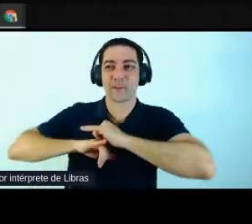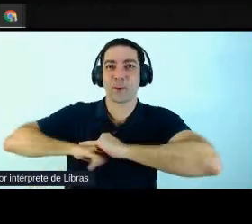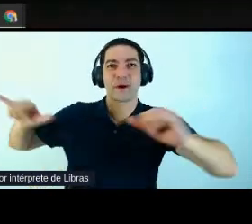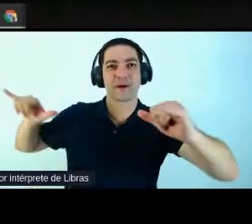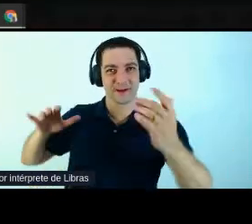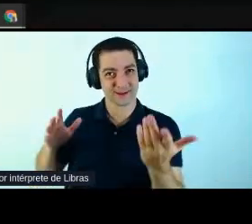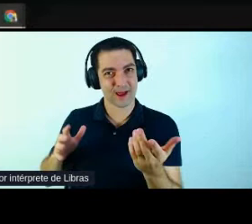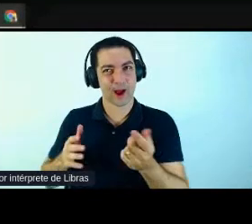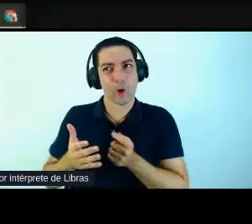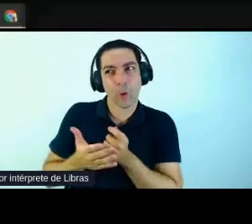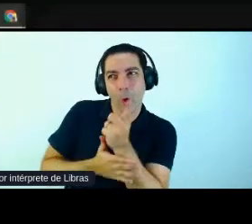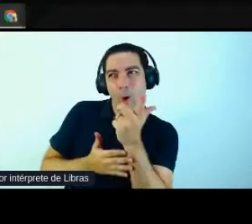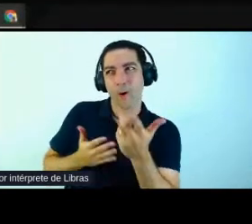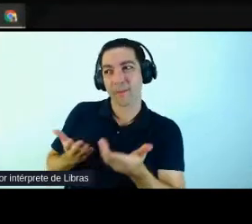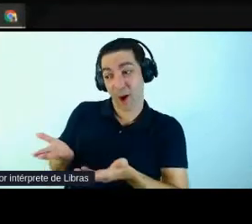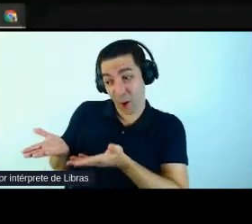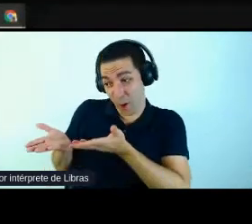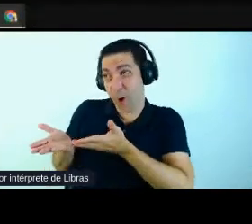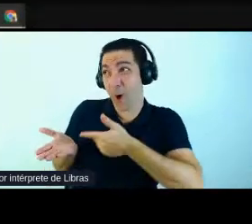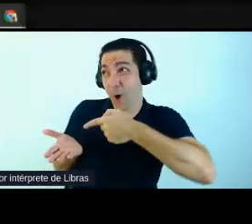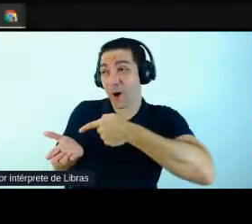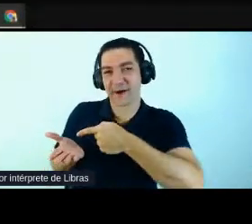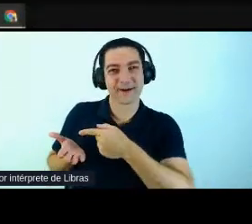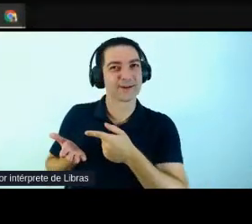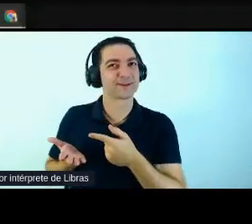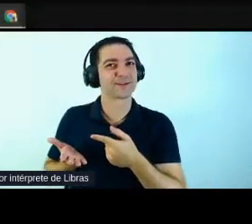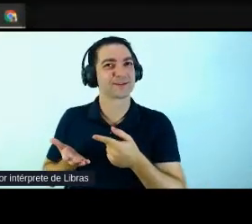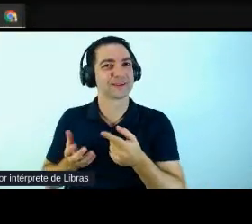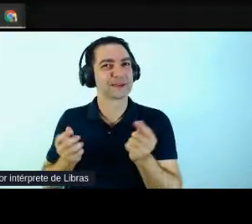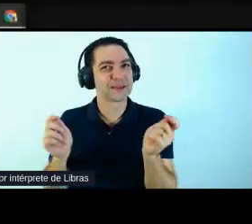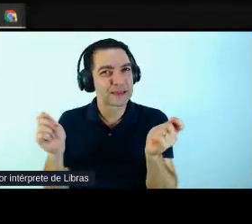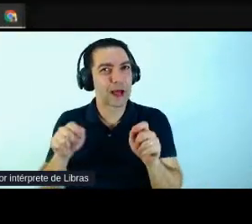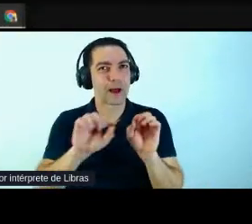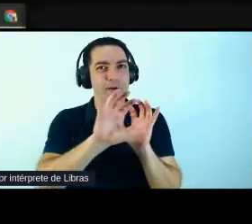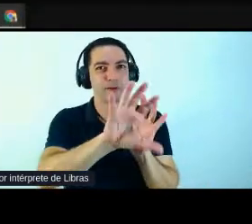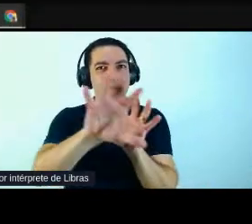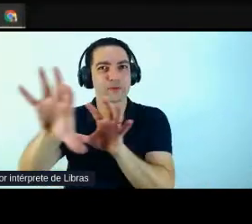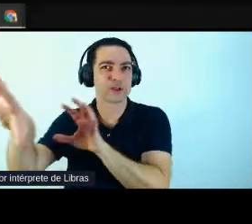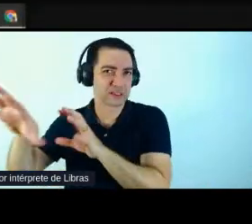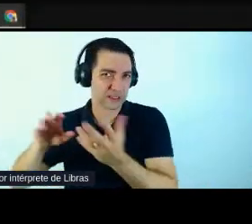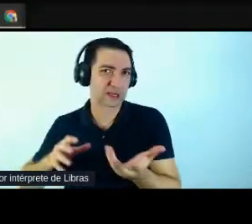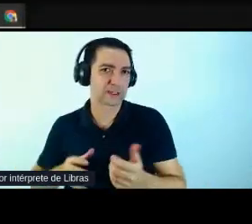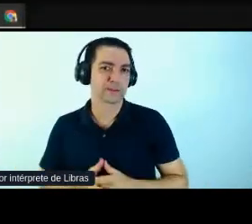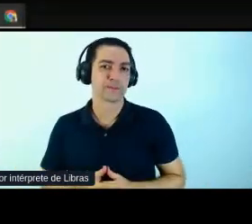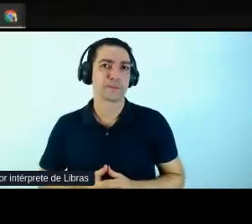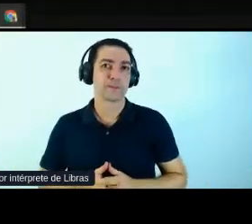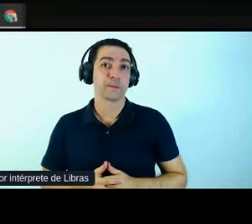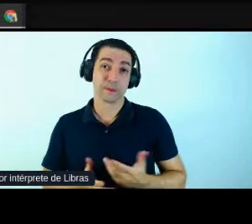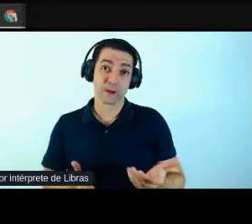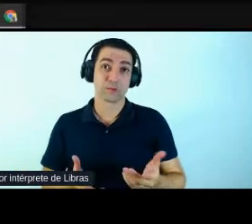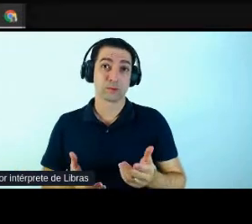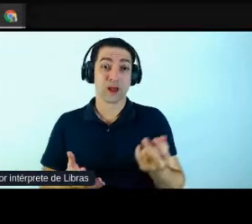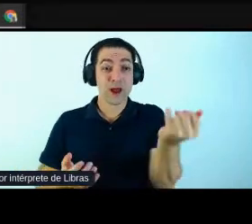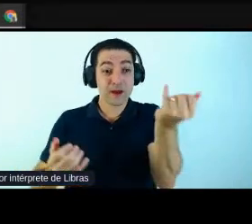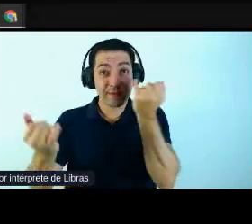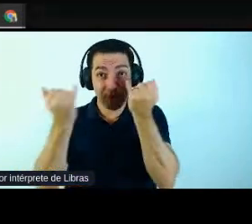sobre os objetos, sobre os nossos espaços, a gente tem um certo poder, a gente tem um